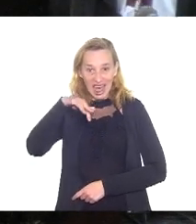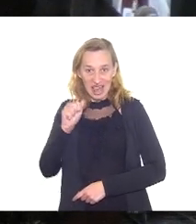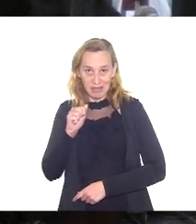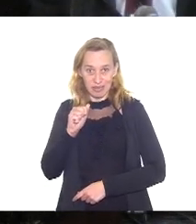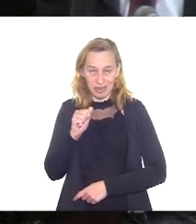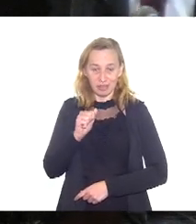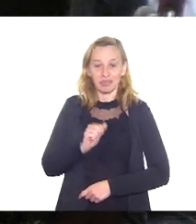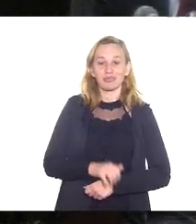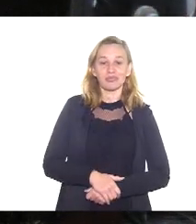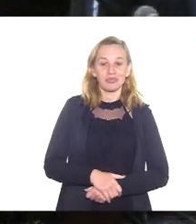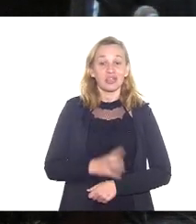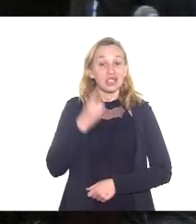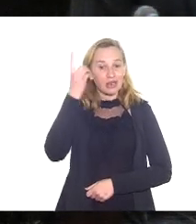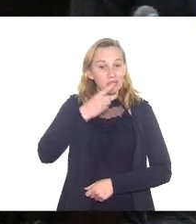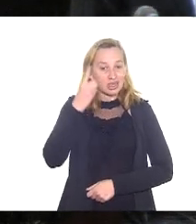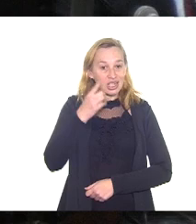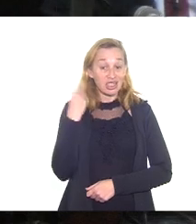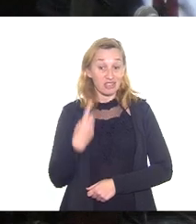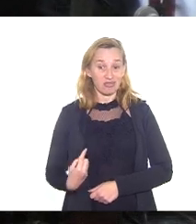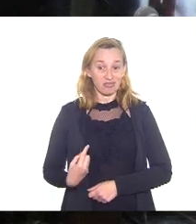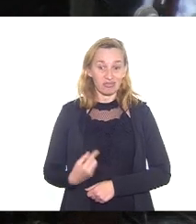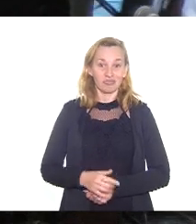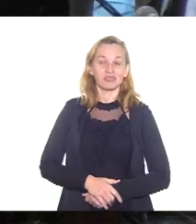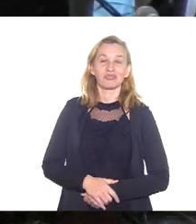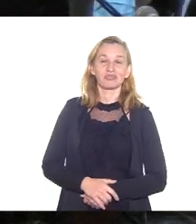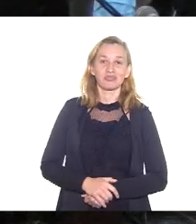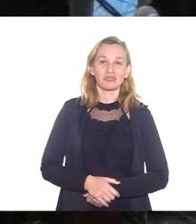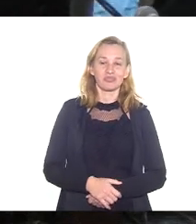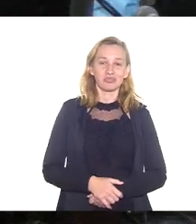Deputado Coronel Salema. Deputada Dani Monteiro.